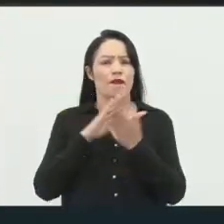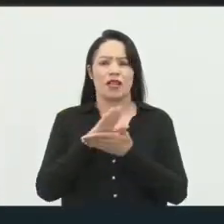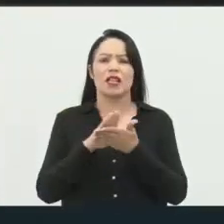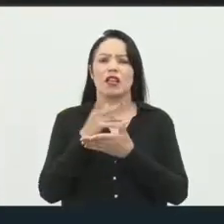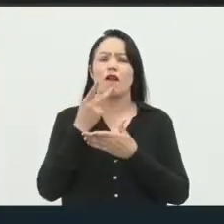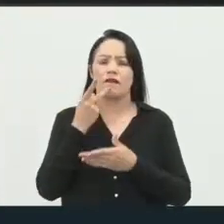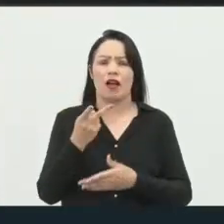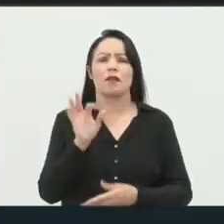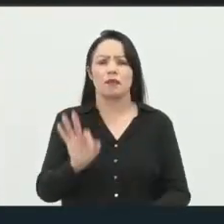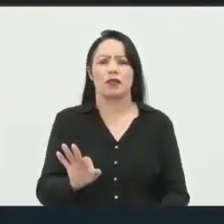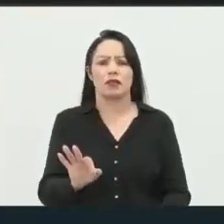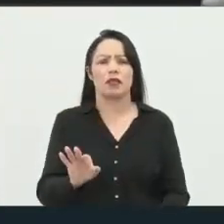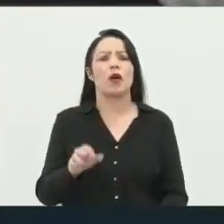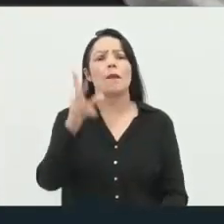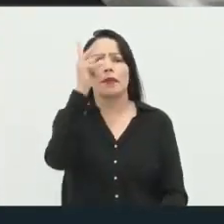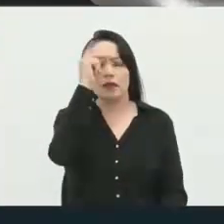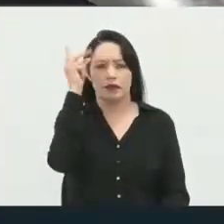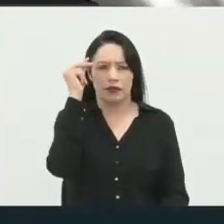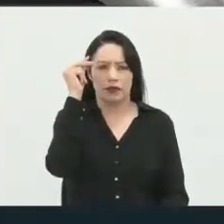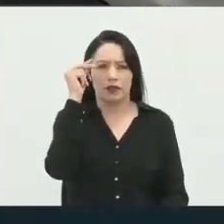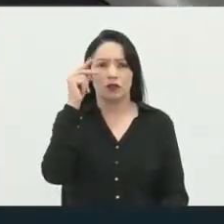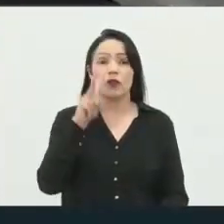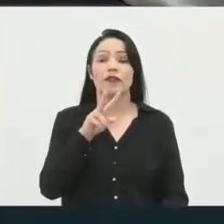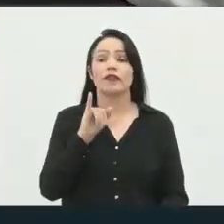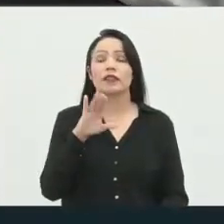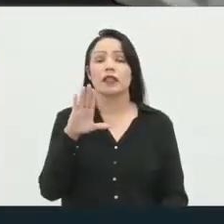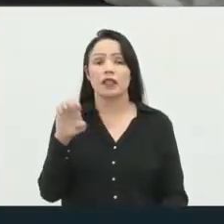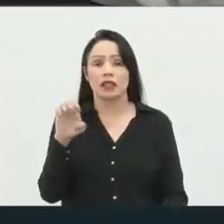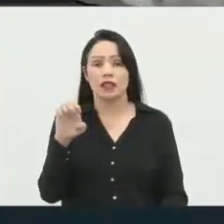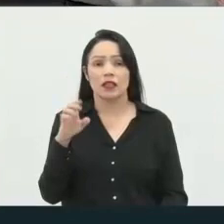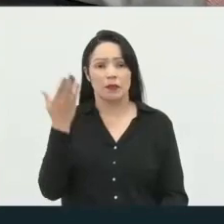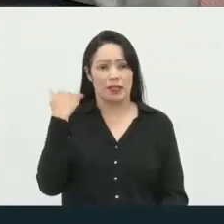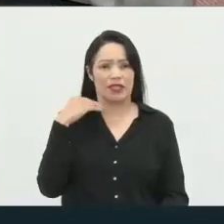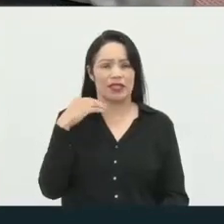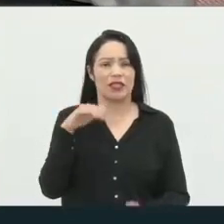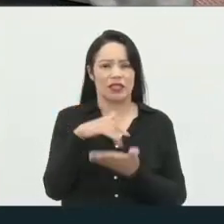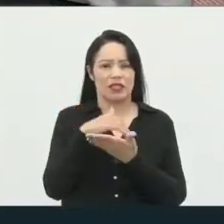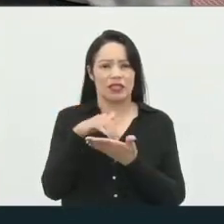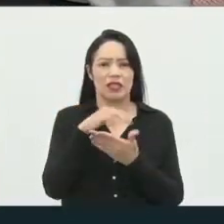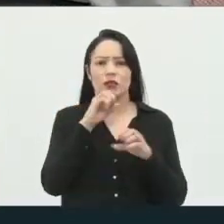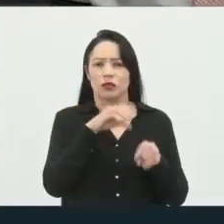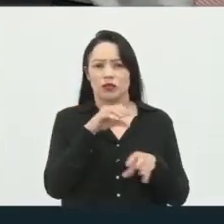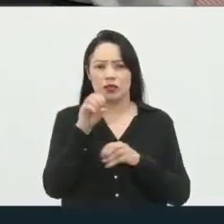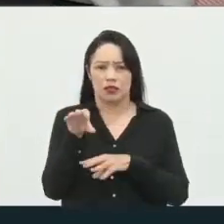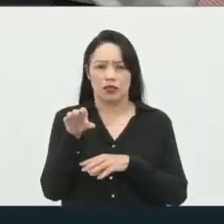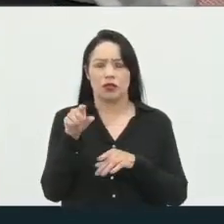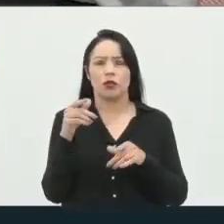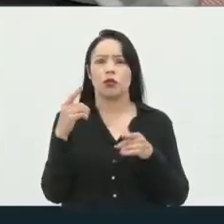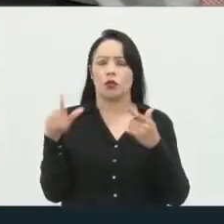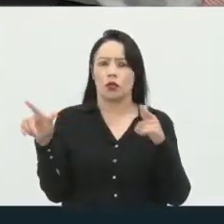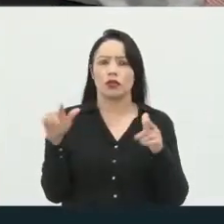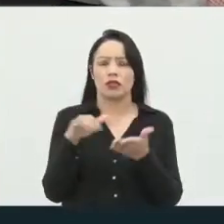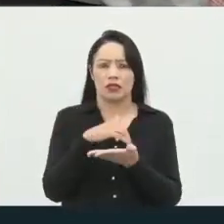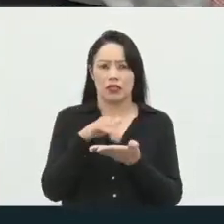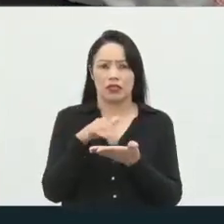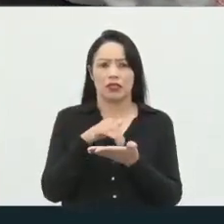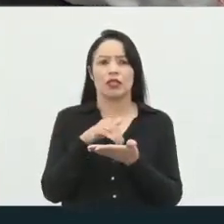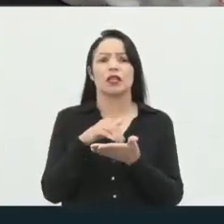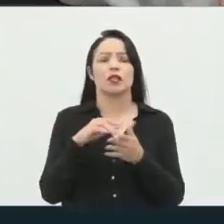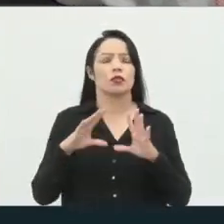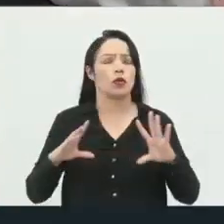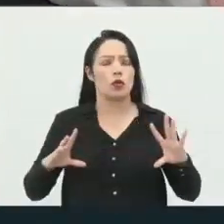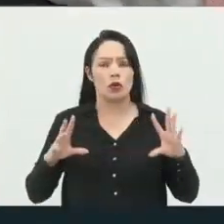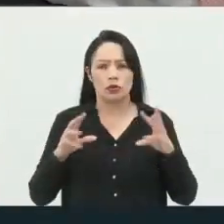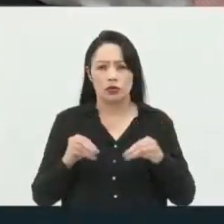o prefeito Gut o vice-prefeito que era secretário da Educação e as demais secretarias meios são todos